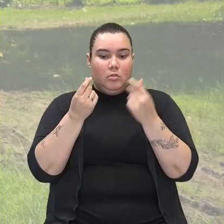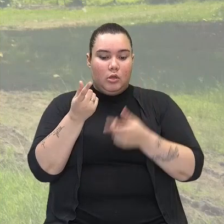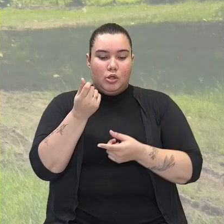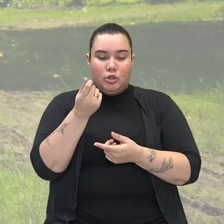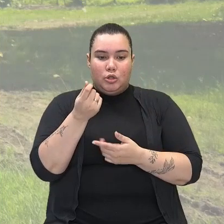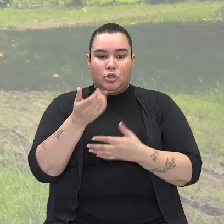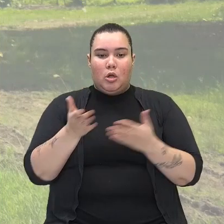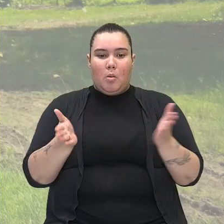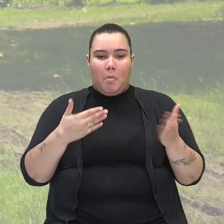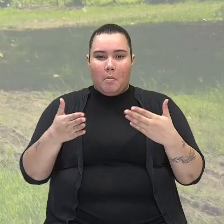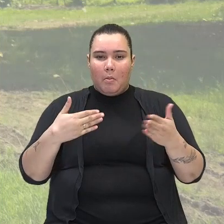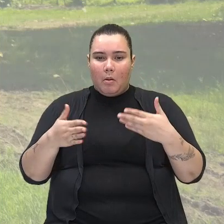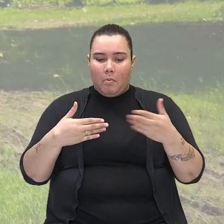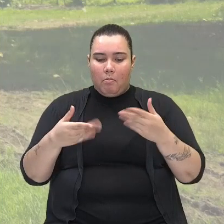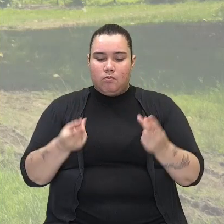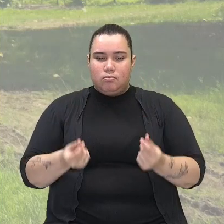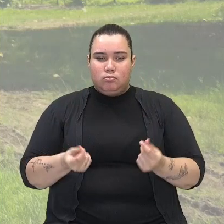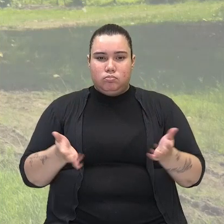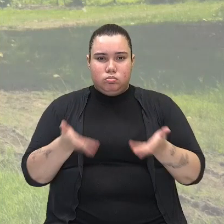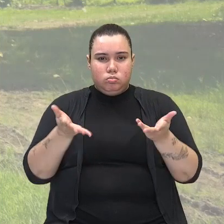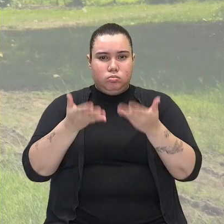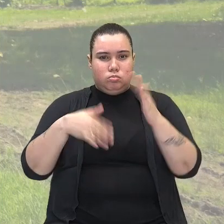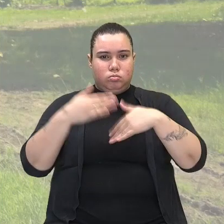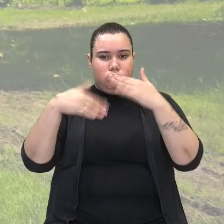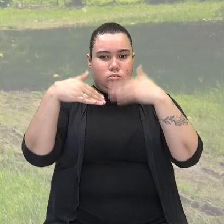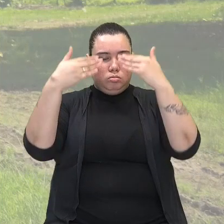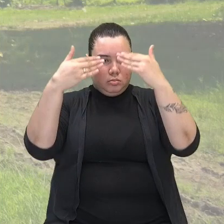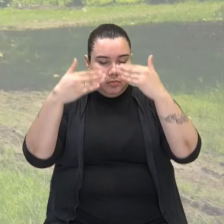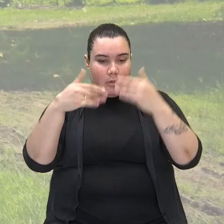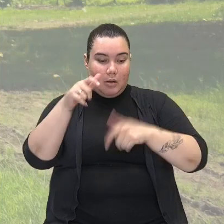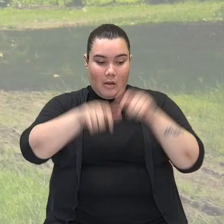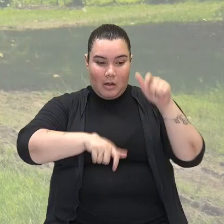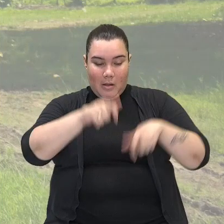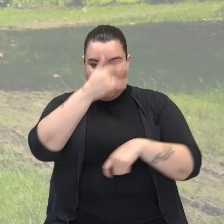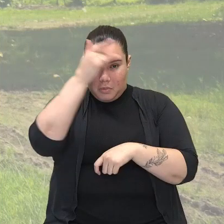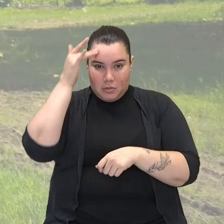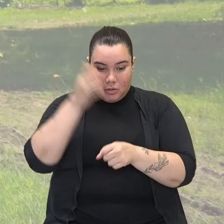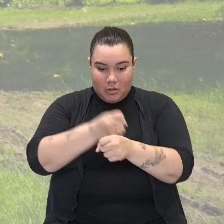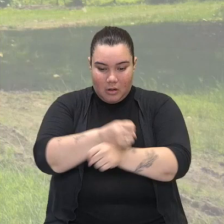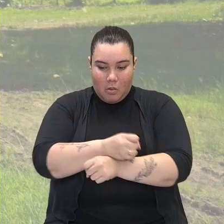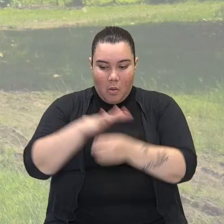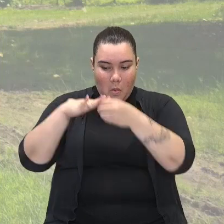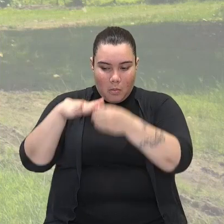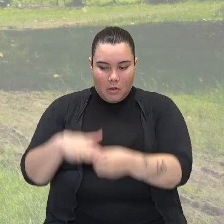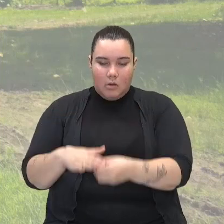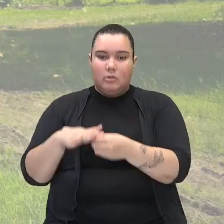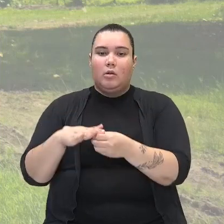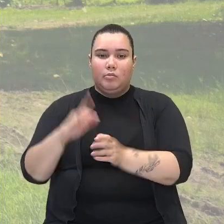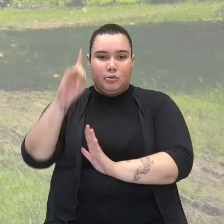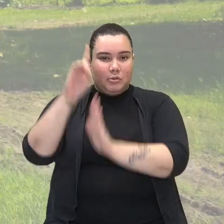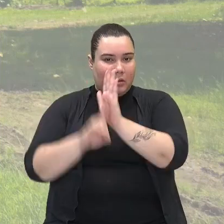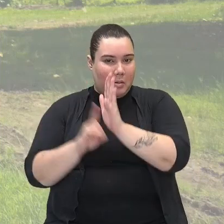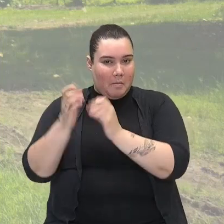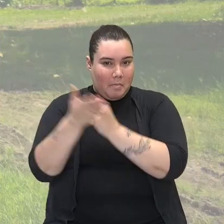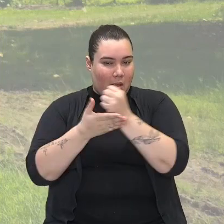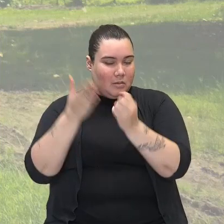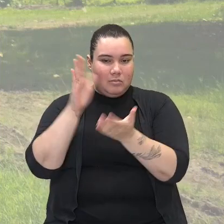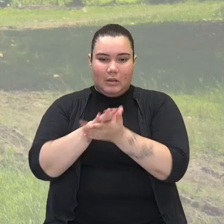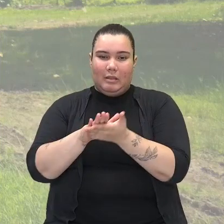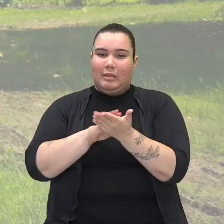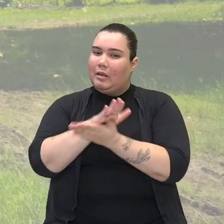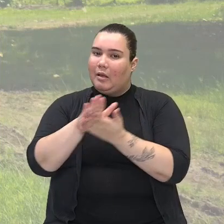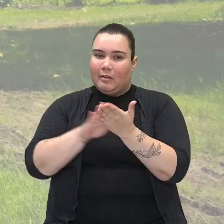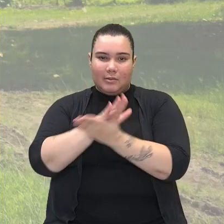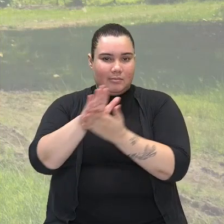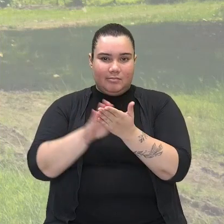mantinha a população escrava em uma situação de opressão e privação de direitos básicos. Então, não